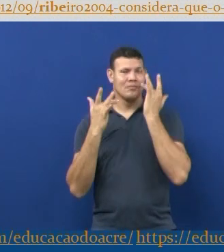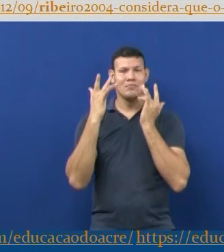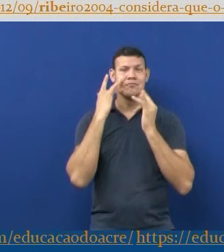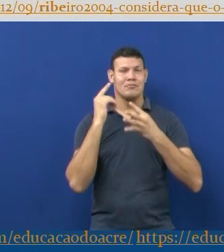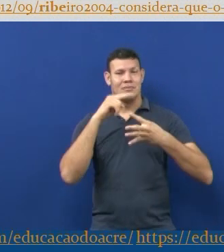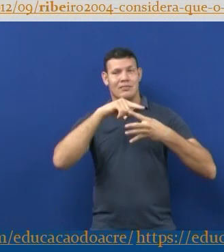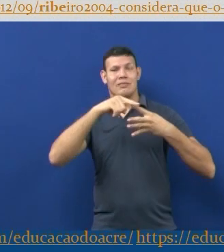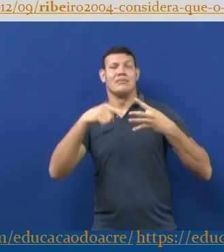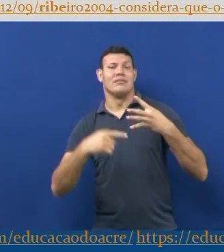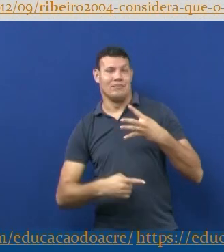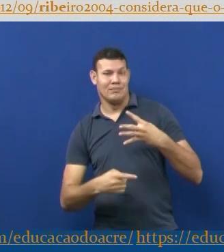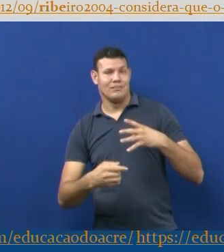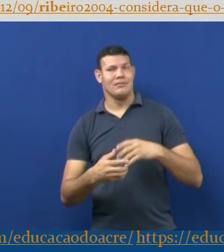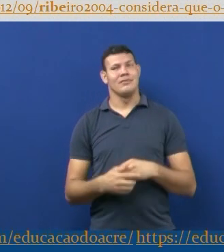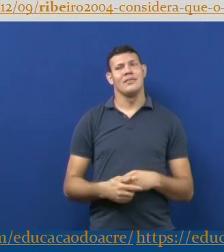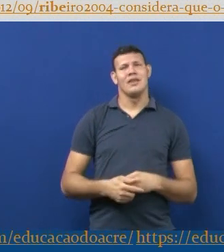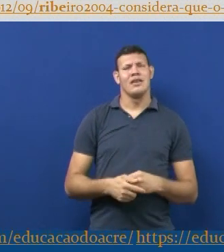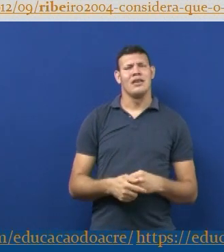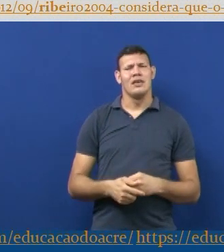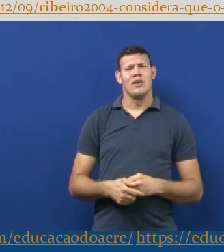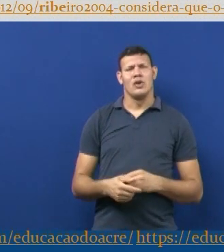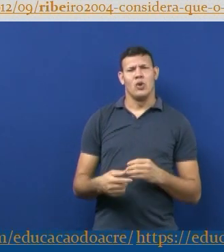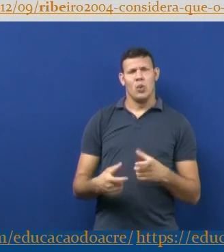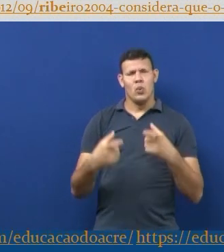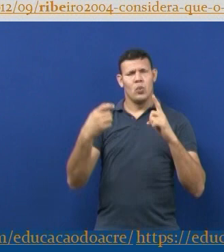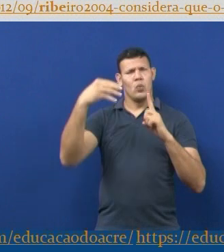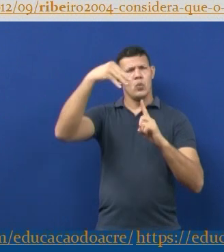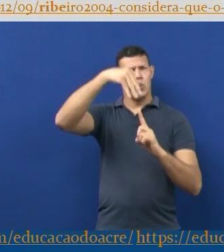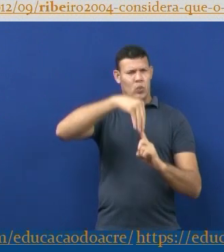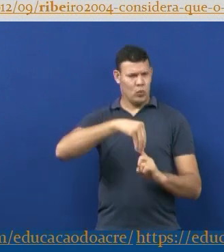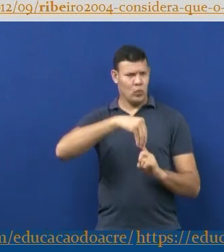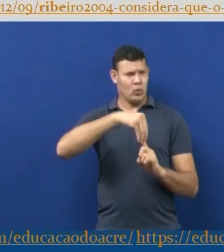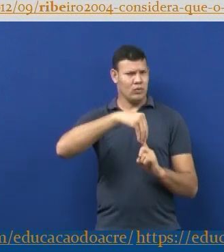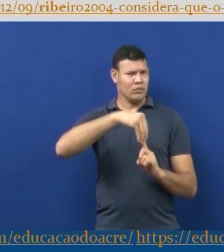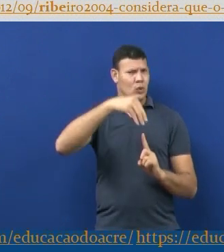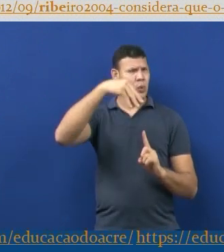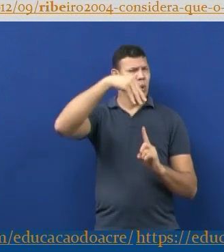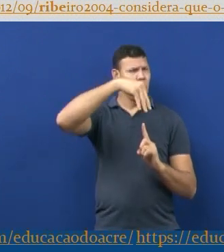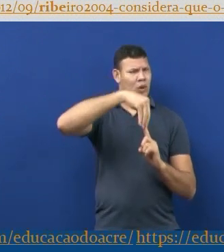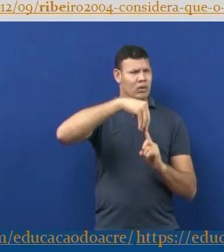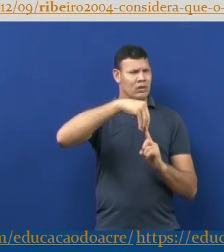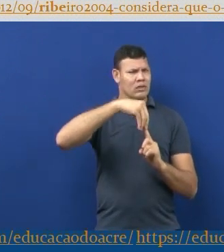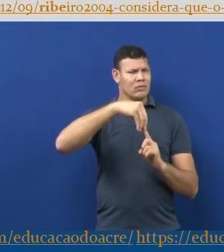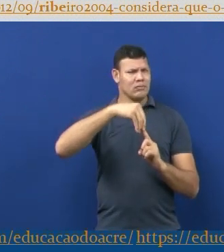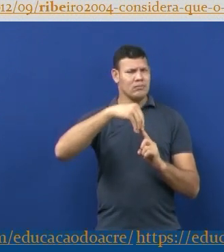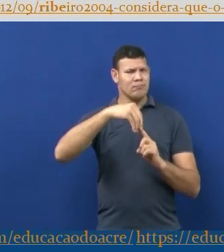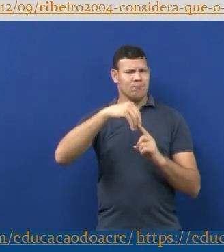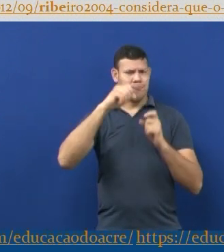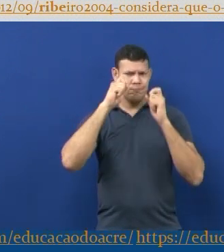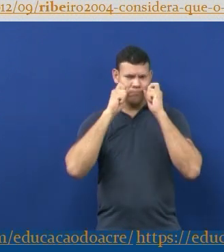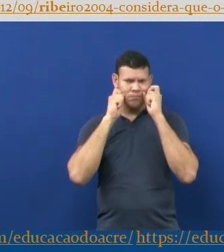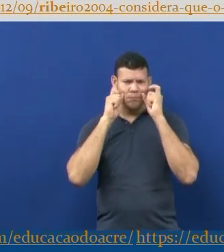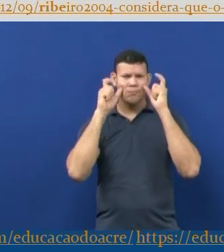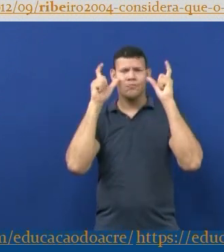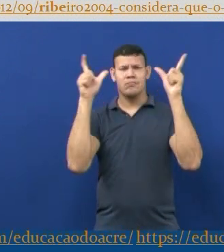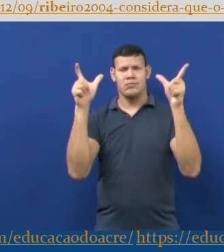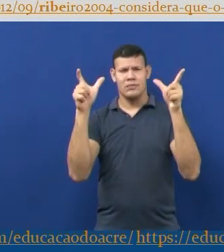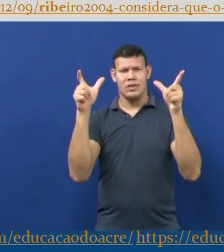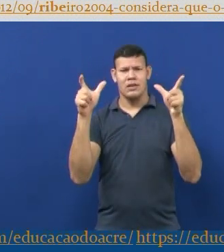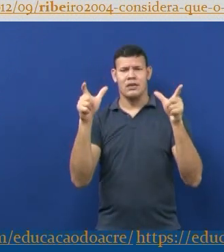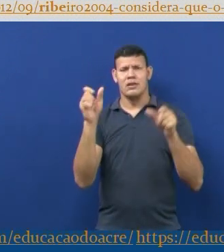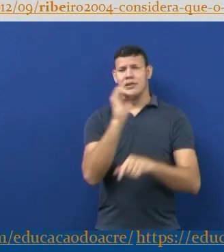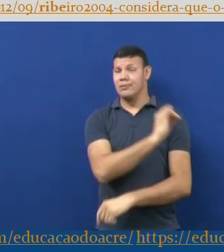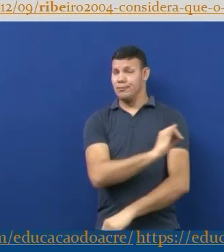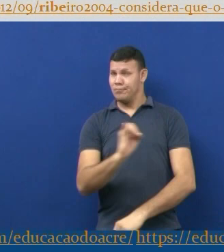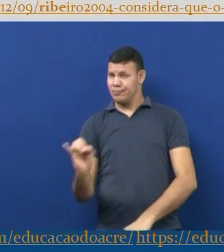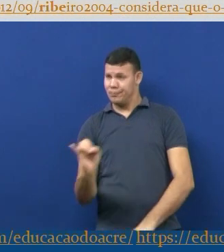elementos importantíssimos. Um deles, o foco. Aquilo que você dá muita atenção e se direciona para ele. A